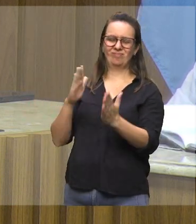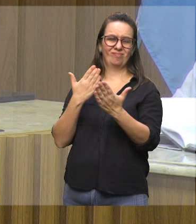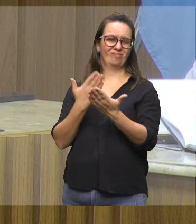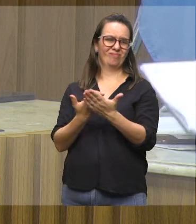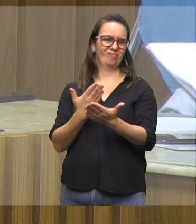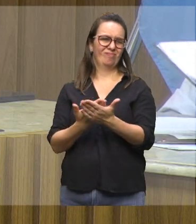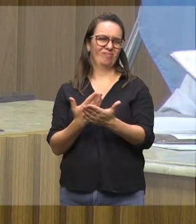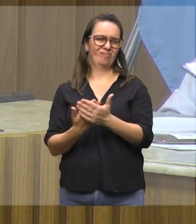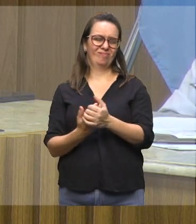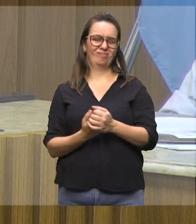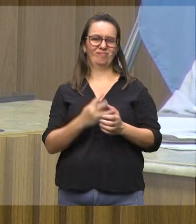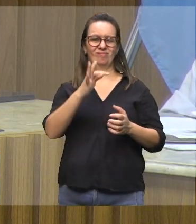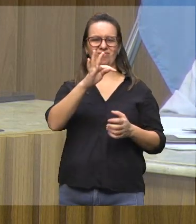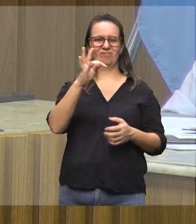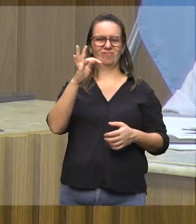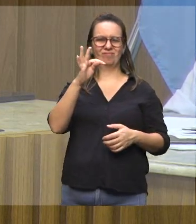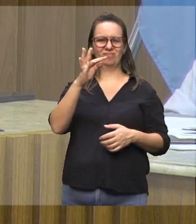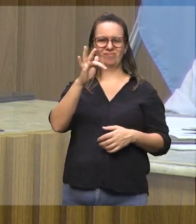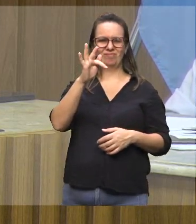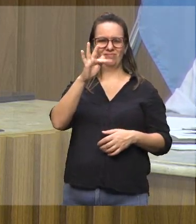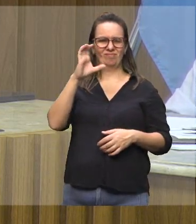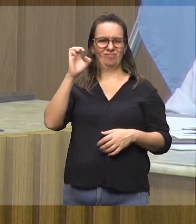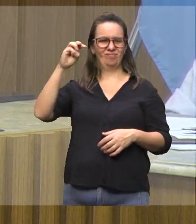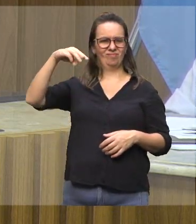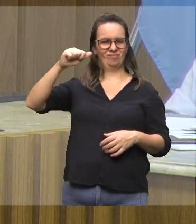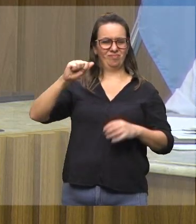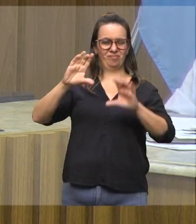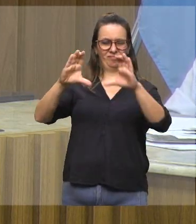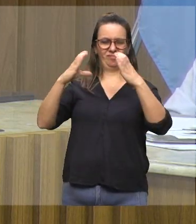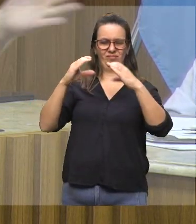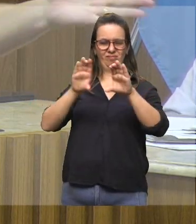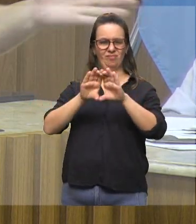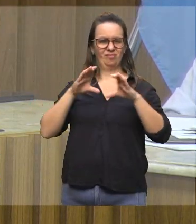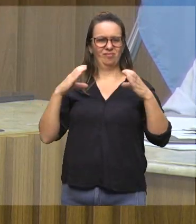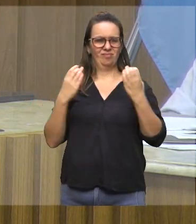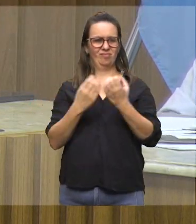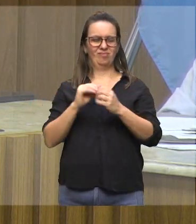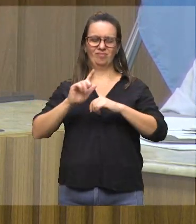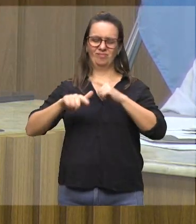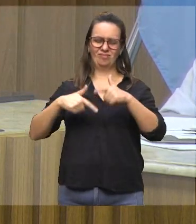FEMA. Vai atender toda a nossa comunidade, principalmente após essa